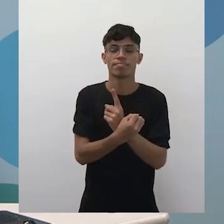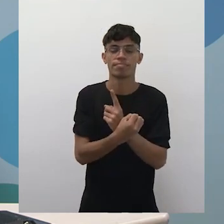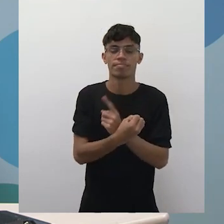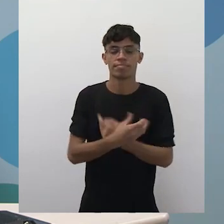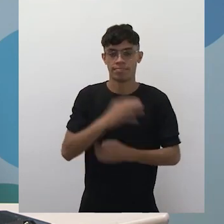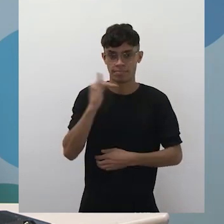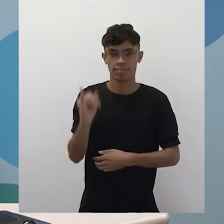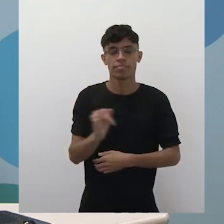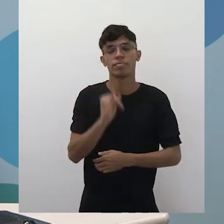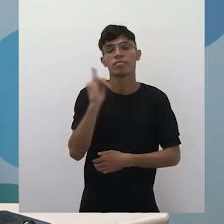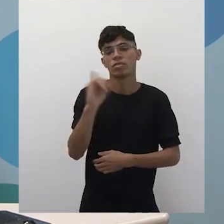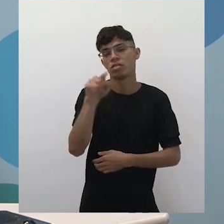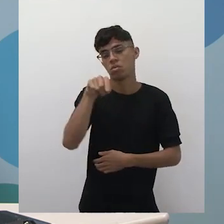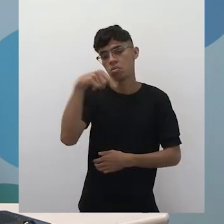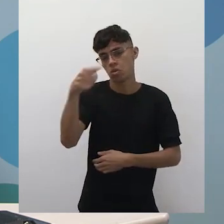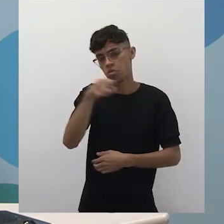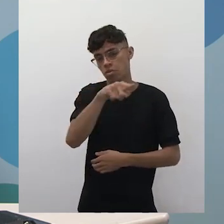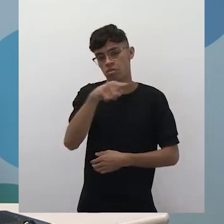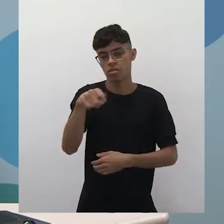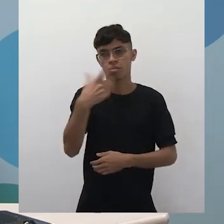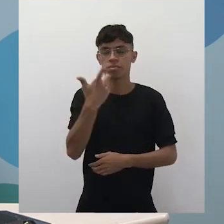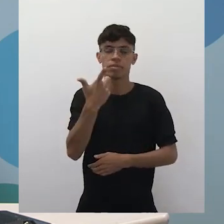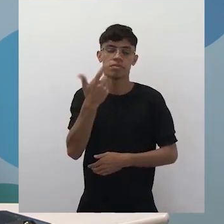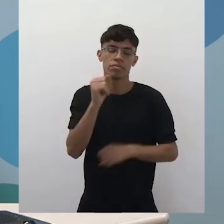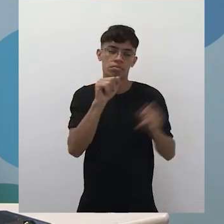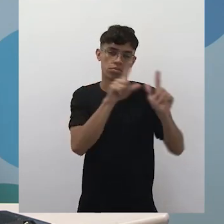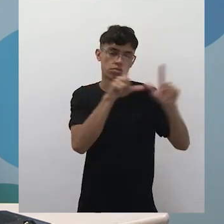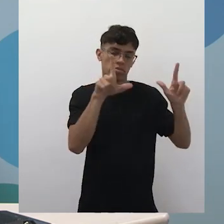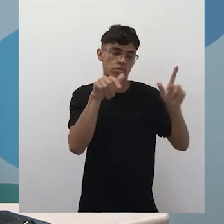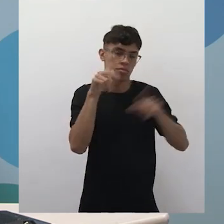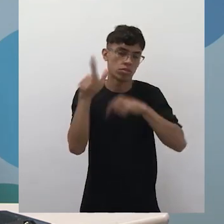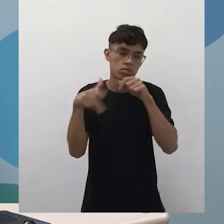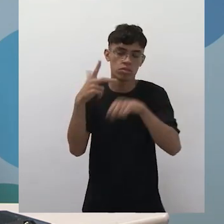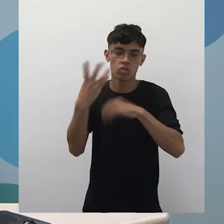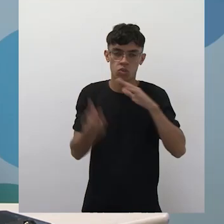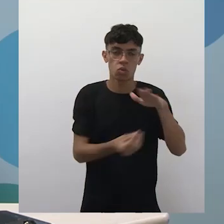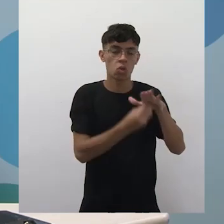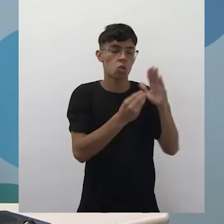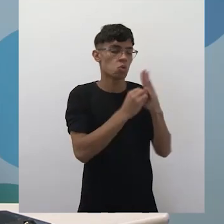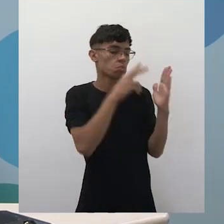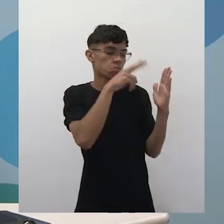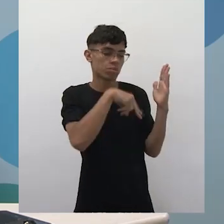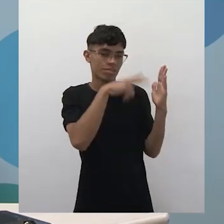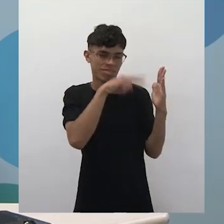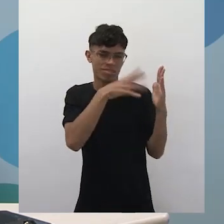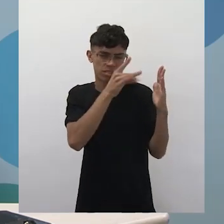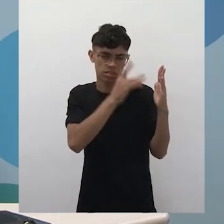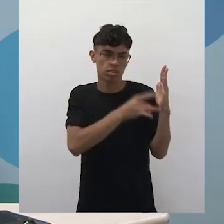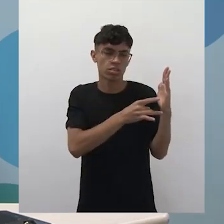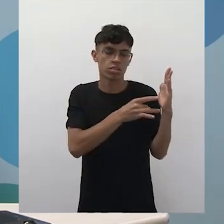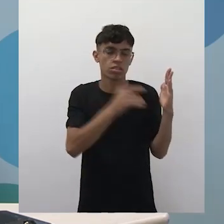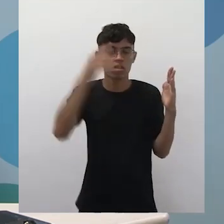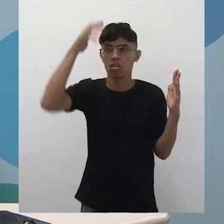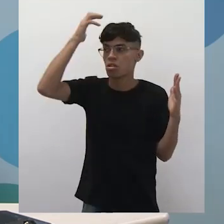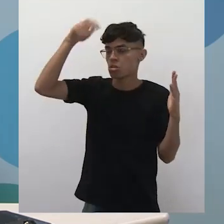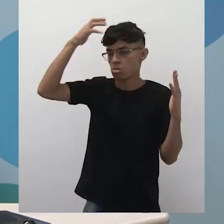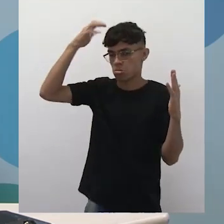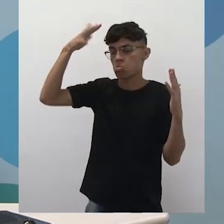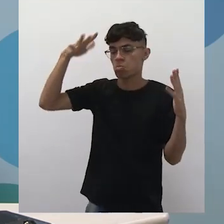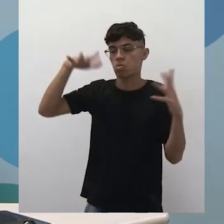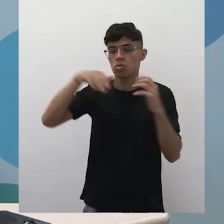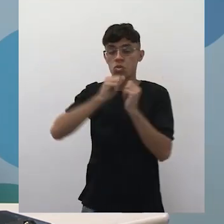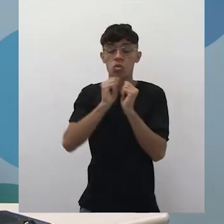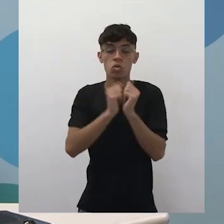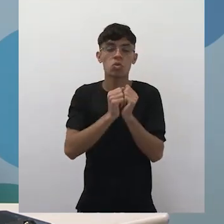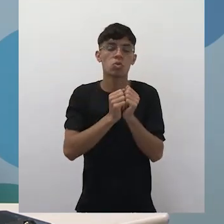ponto importante. Depois vocês possam acessar esse vídeo, nosso repositório e adentrar um pouquinho a mais e fazer essa reflexão junto com os pares